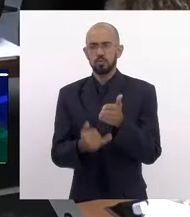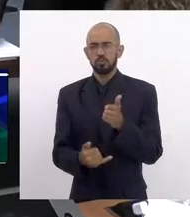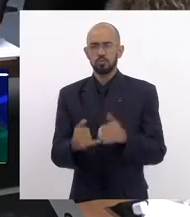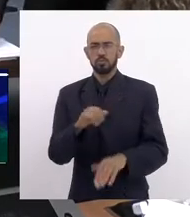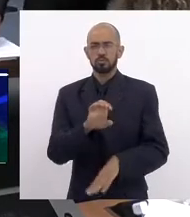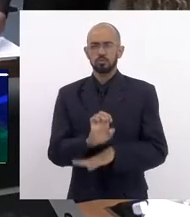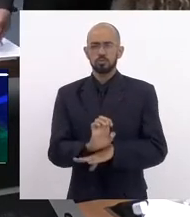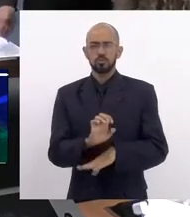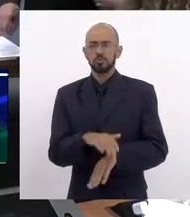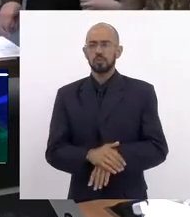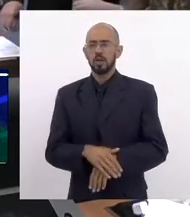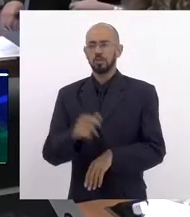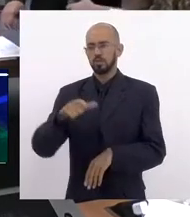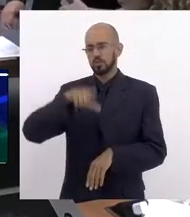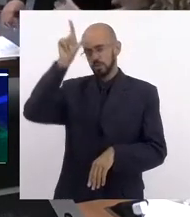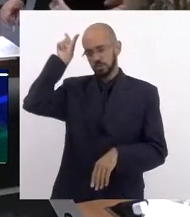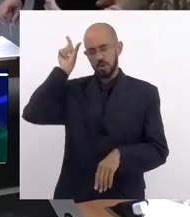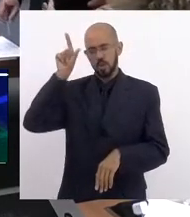Paulo.